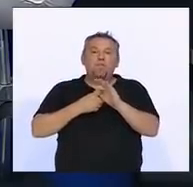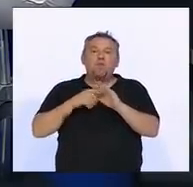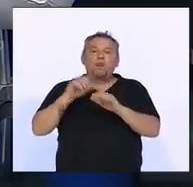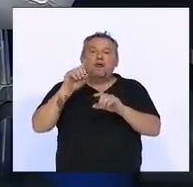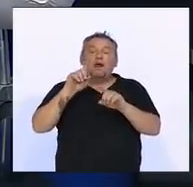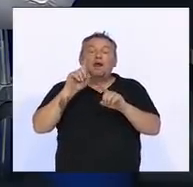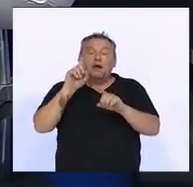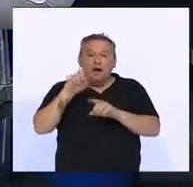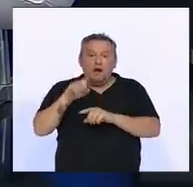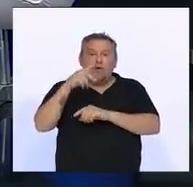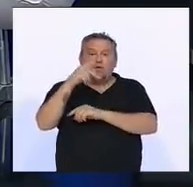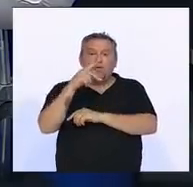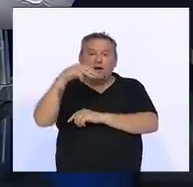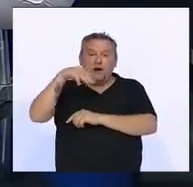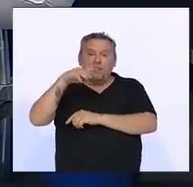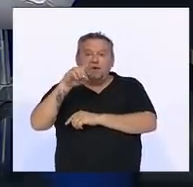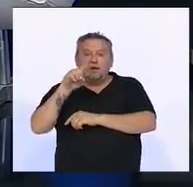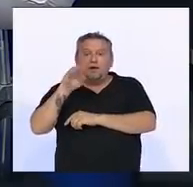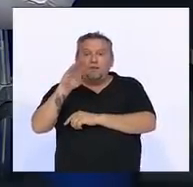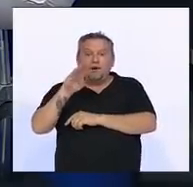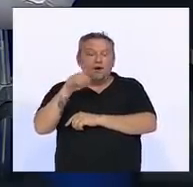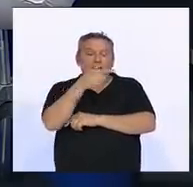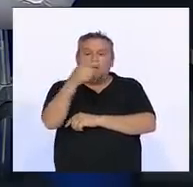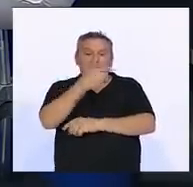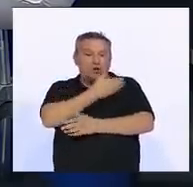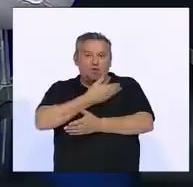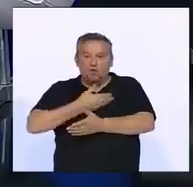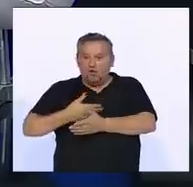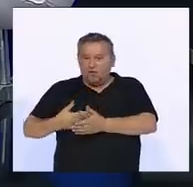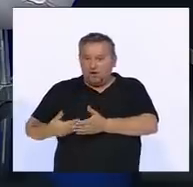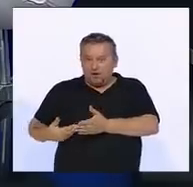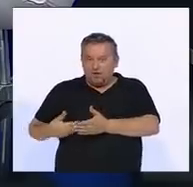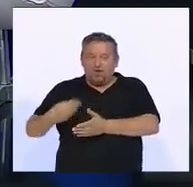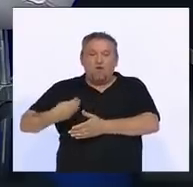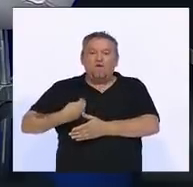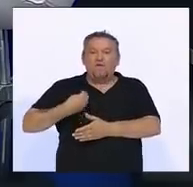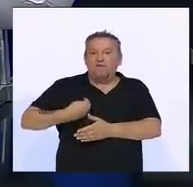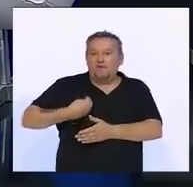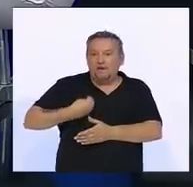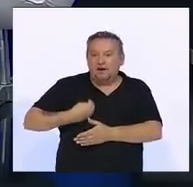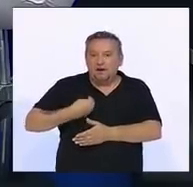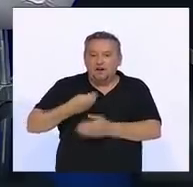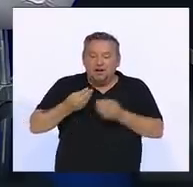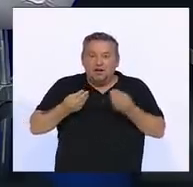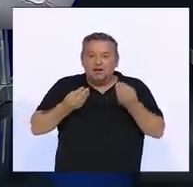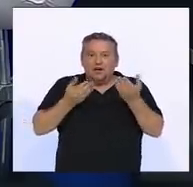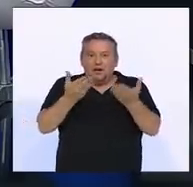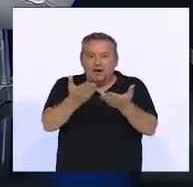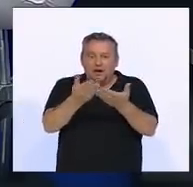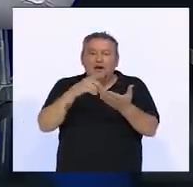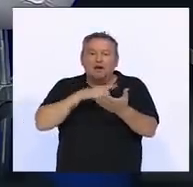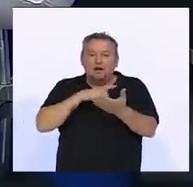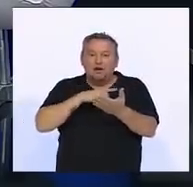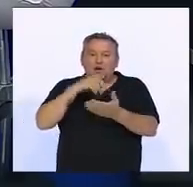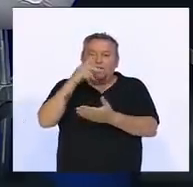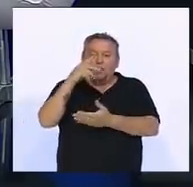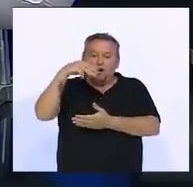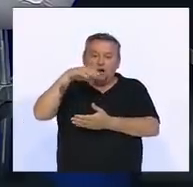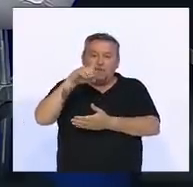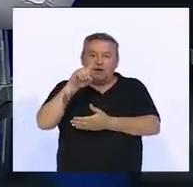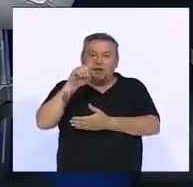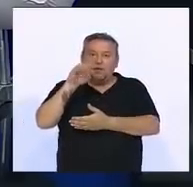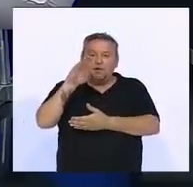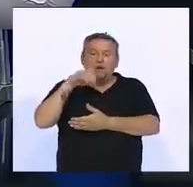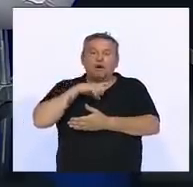é com esse PMDB que nenhum governo deve conviver e deve se entregar. Então, existe um PMDB que tem